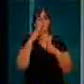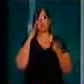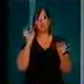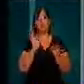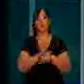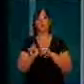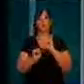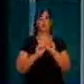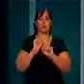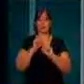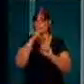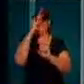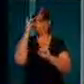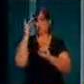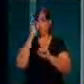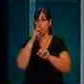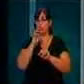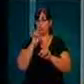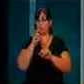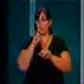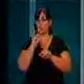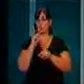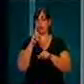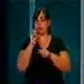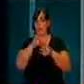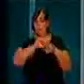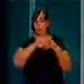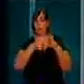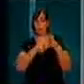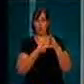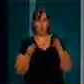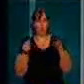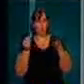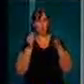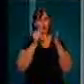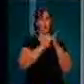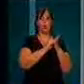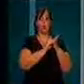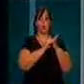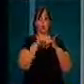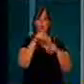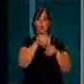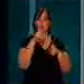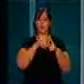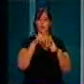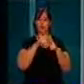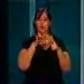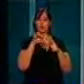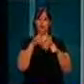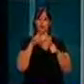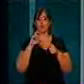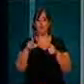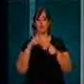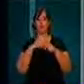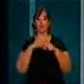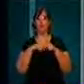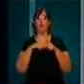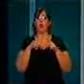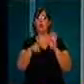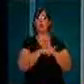os mencionados procuradores da República incluíram-me no polo passivo dessa ação civil que ajuizaram por motivação de natureza